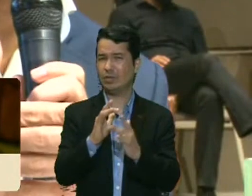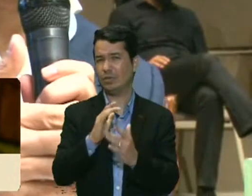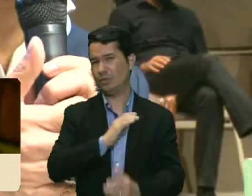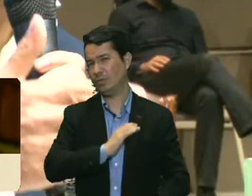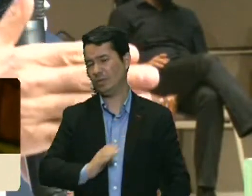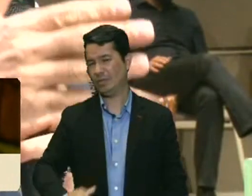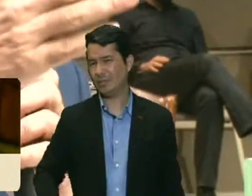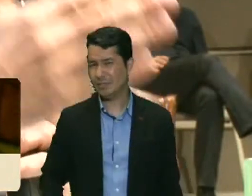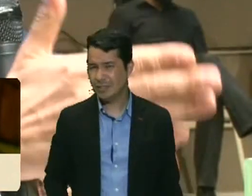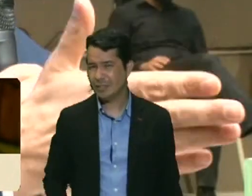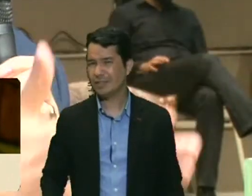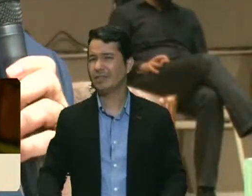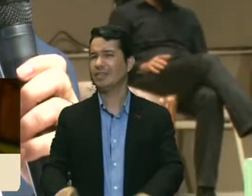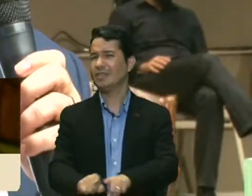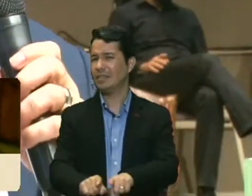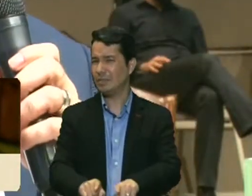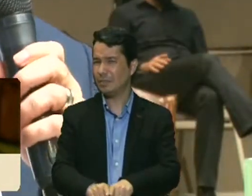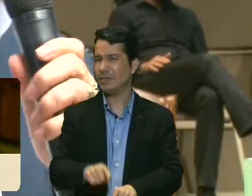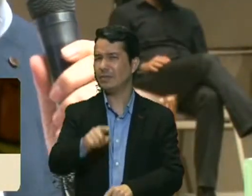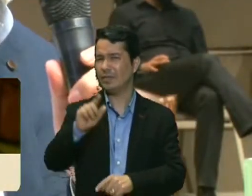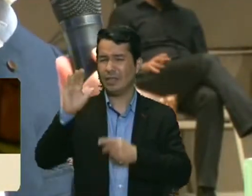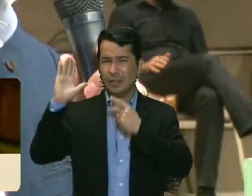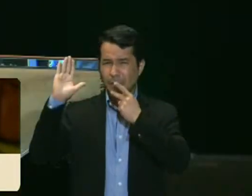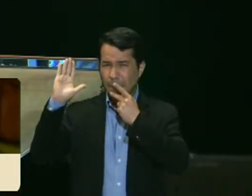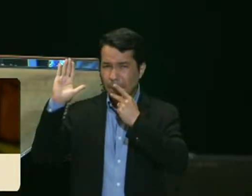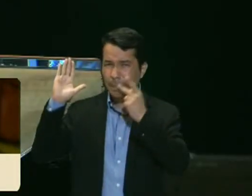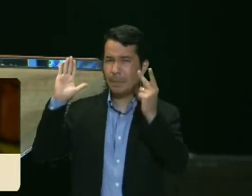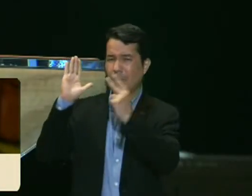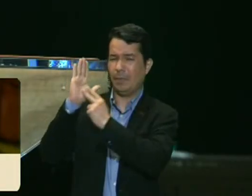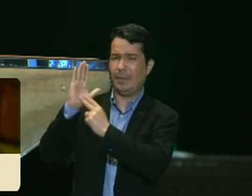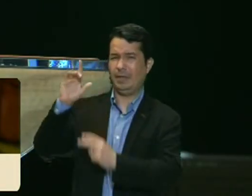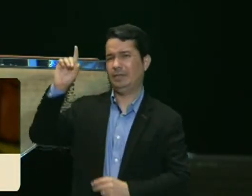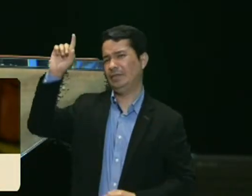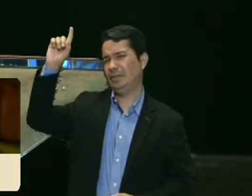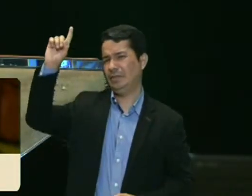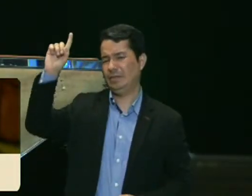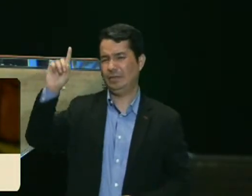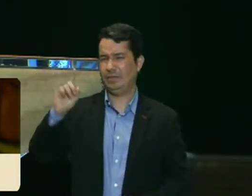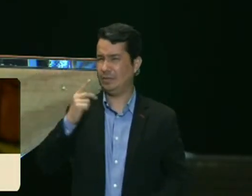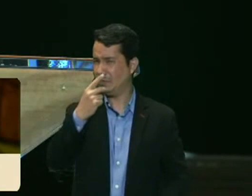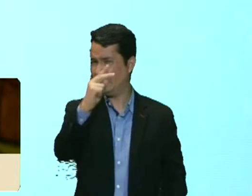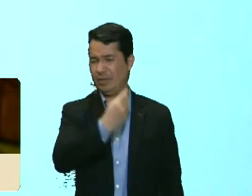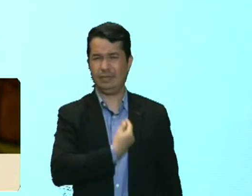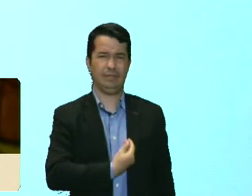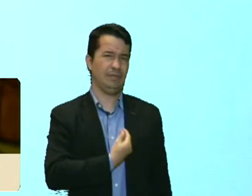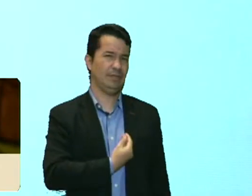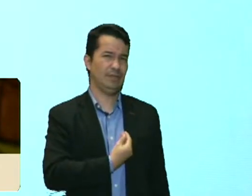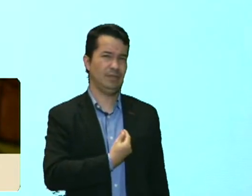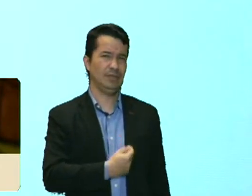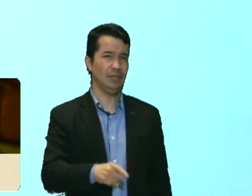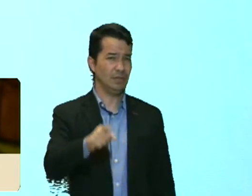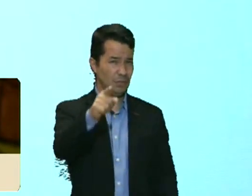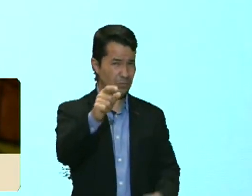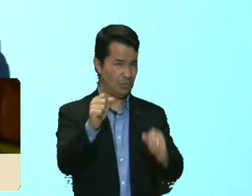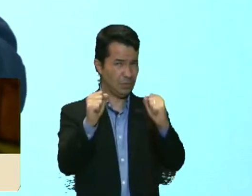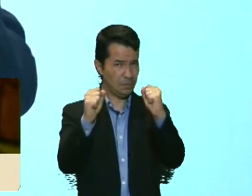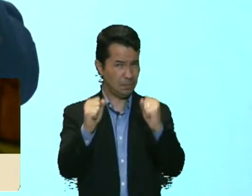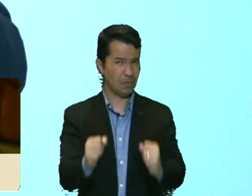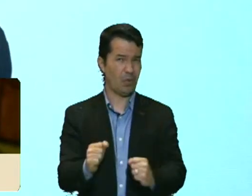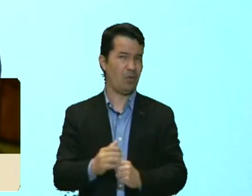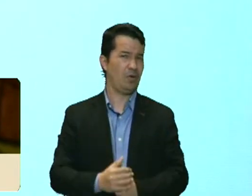firmada naquilo que são as promessas de Deus para a sua vida, você até pode gerar em alguns momentos